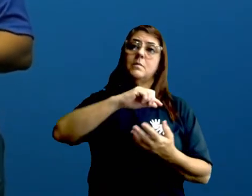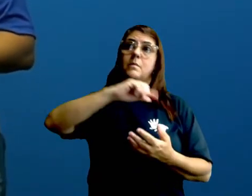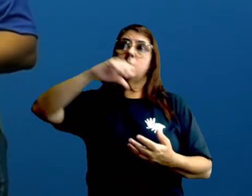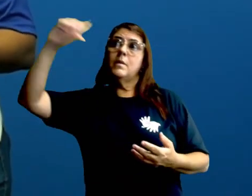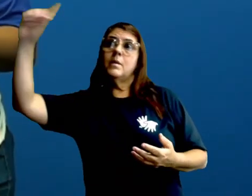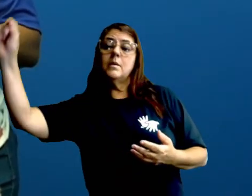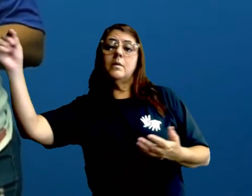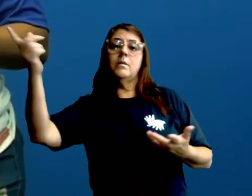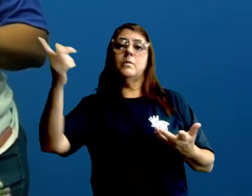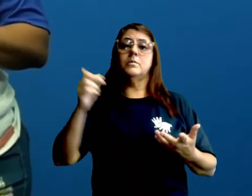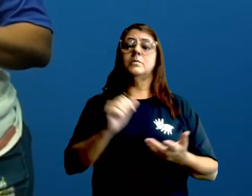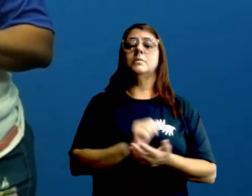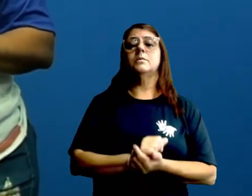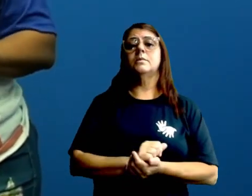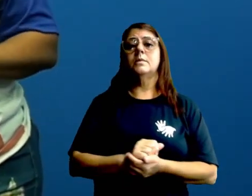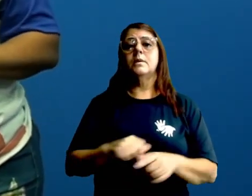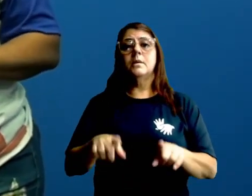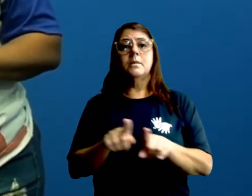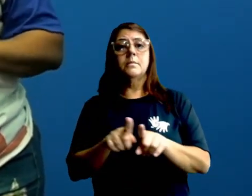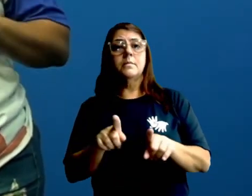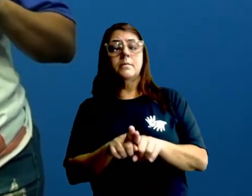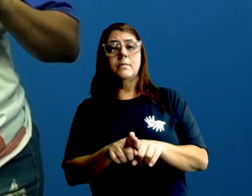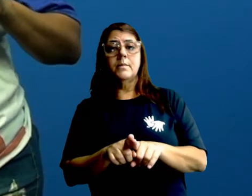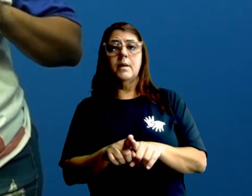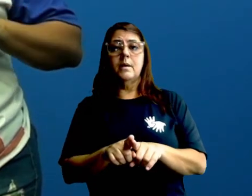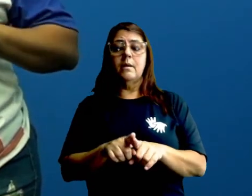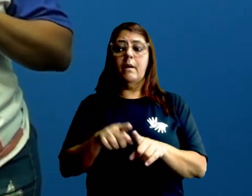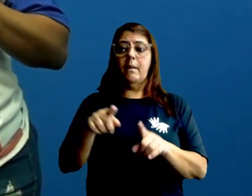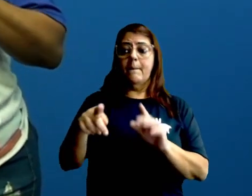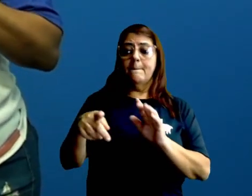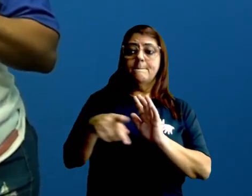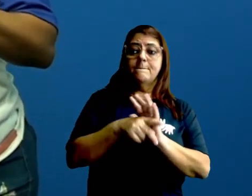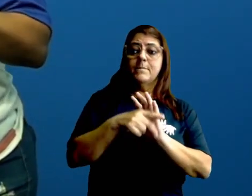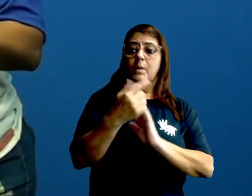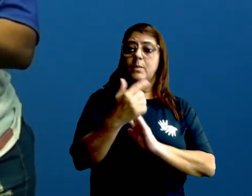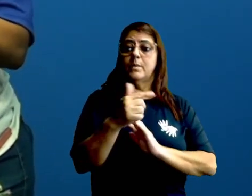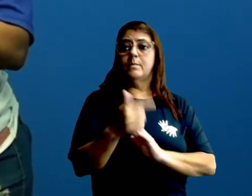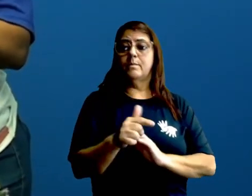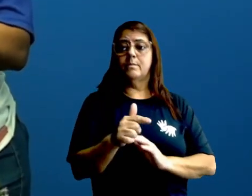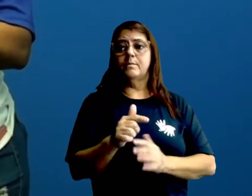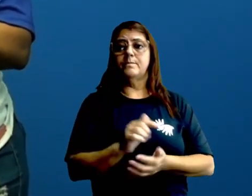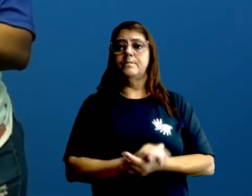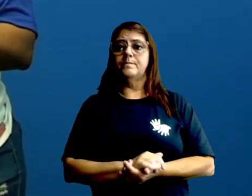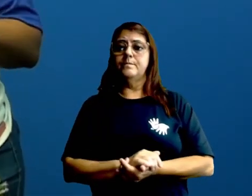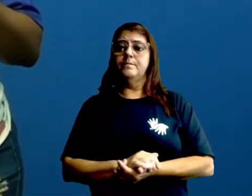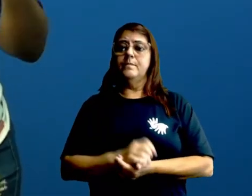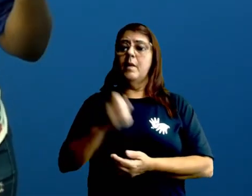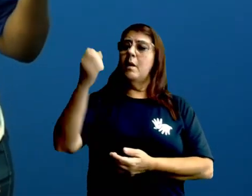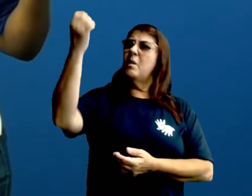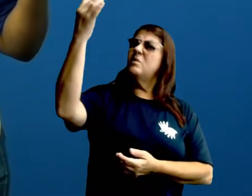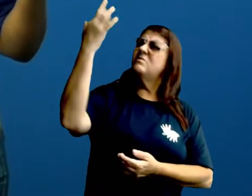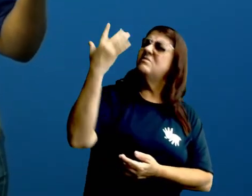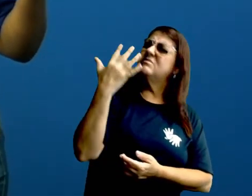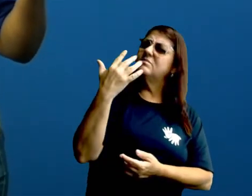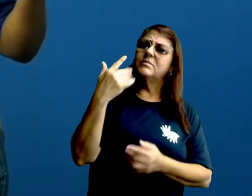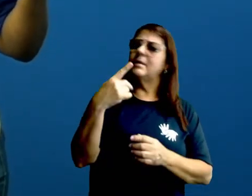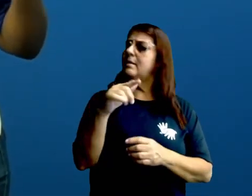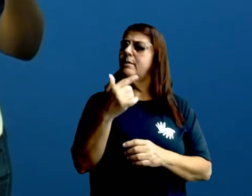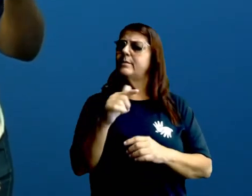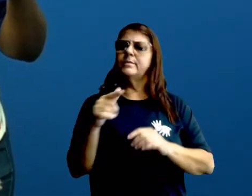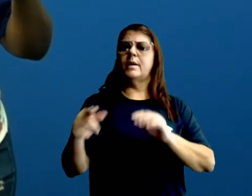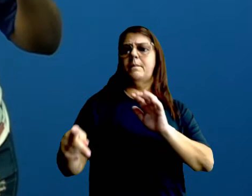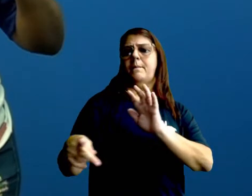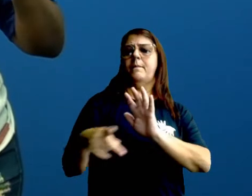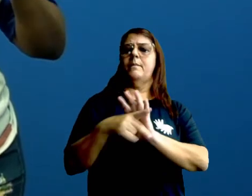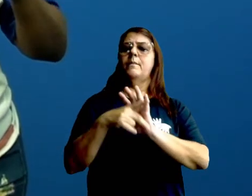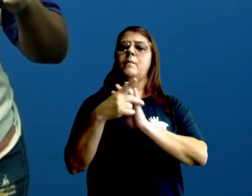meteoros, meteoroides e cometas são astros iluminados. O que é isso, professora?